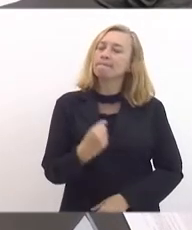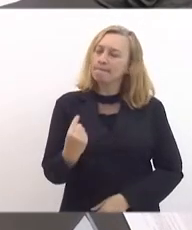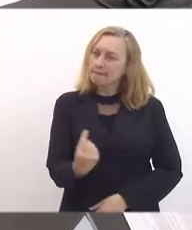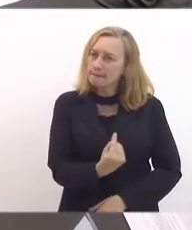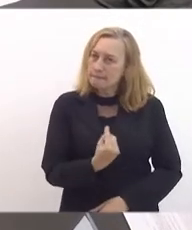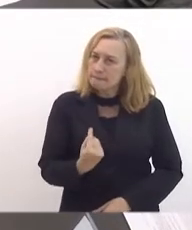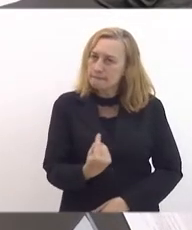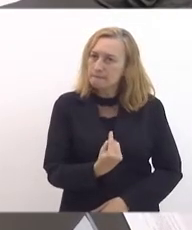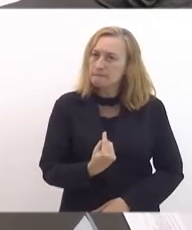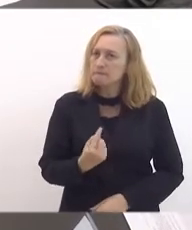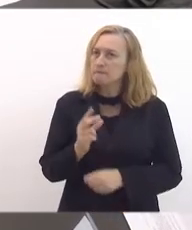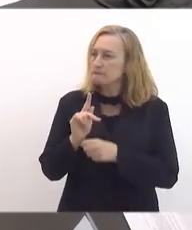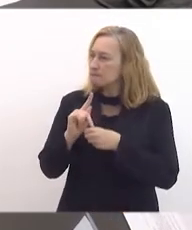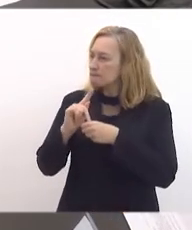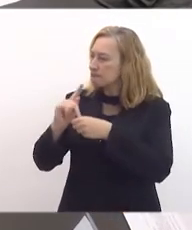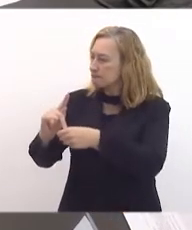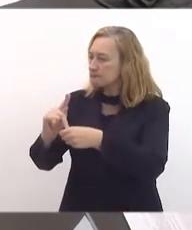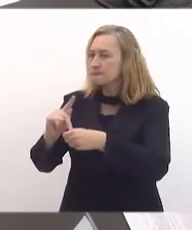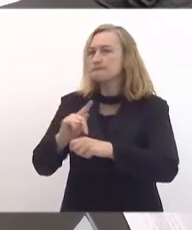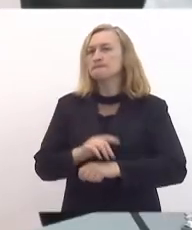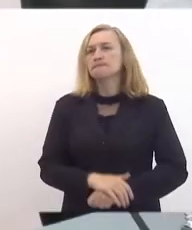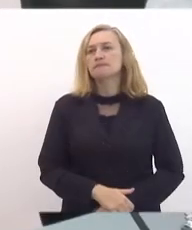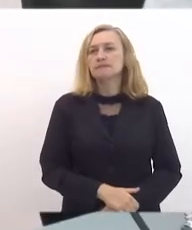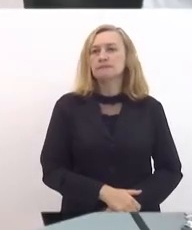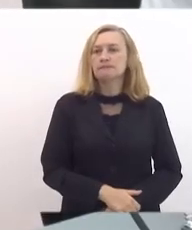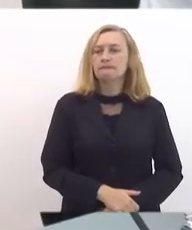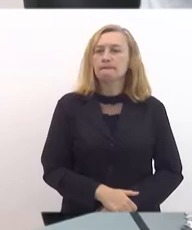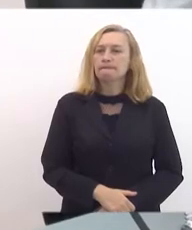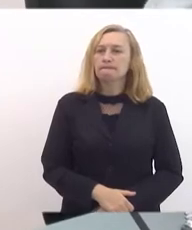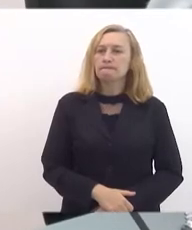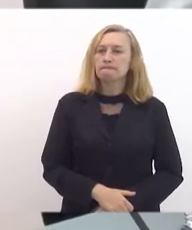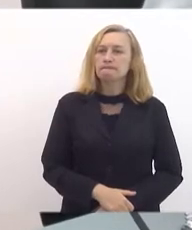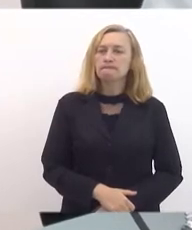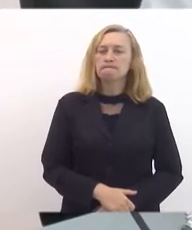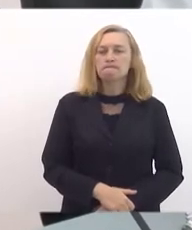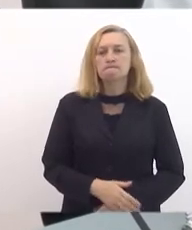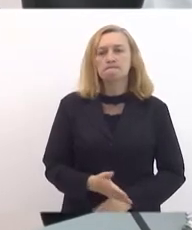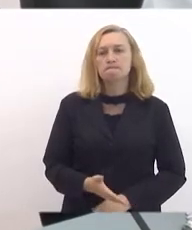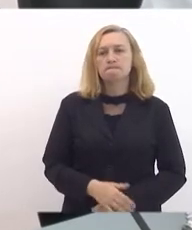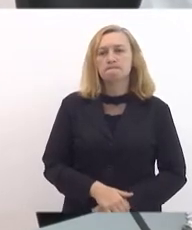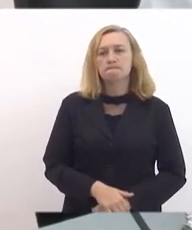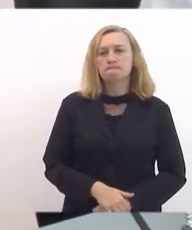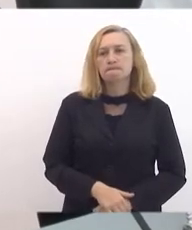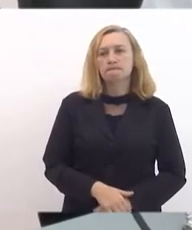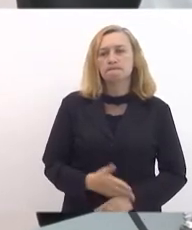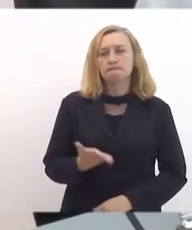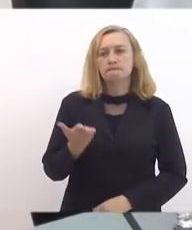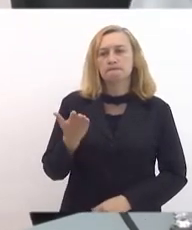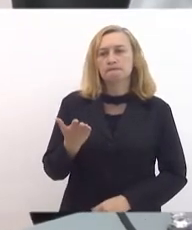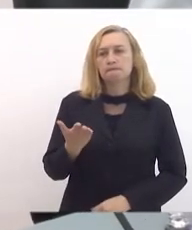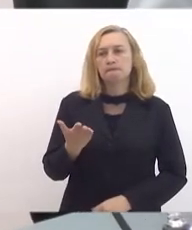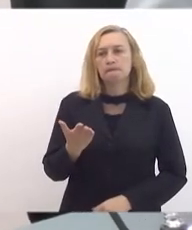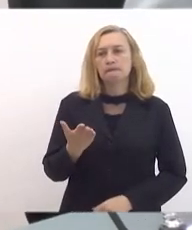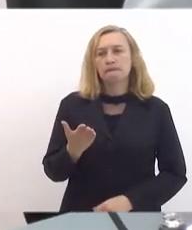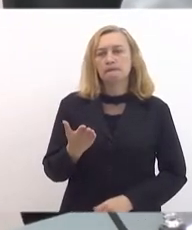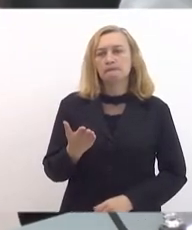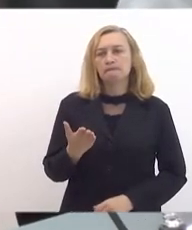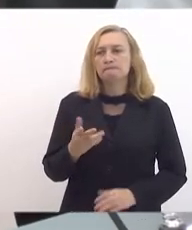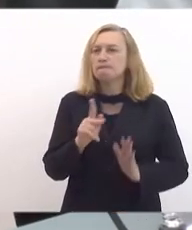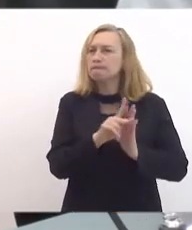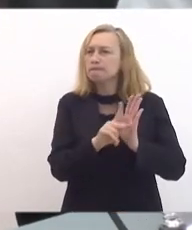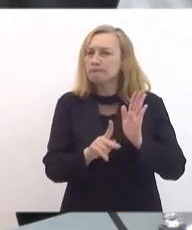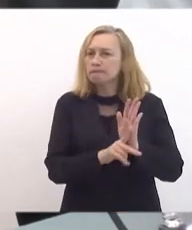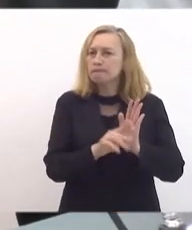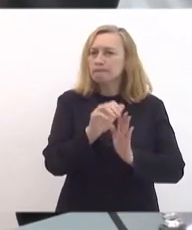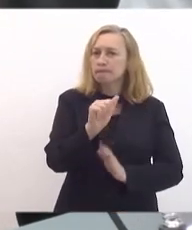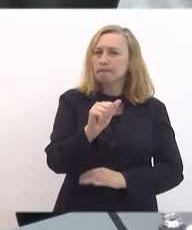nosso procurador o que à época do projeto dos Atacadistas